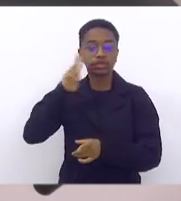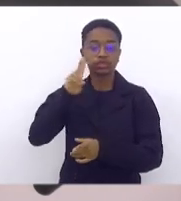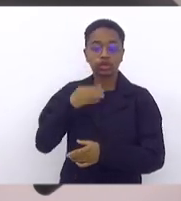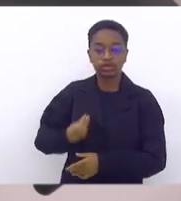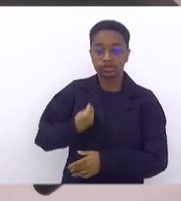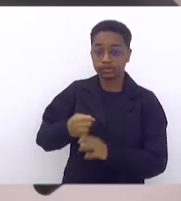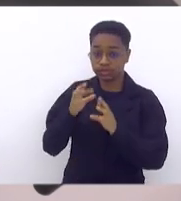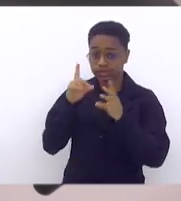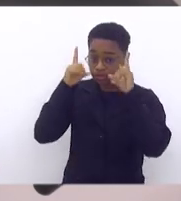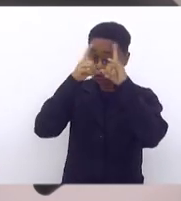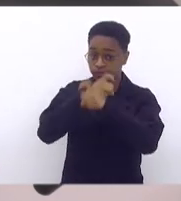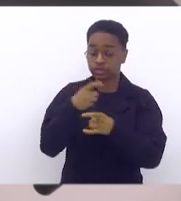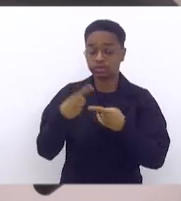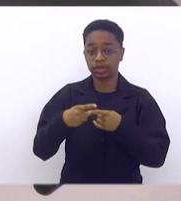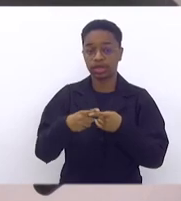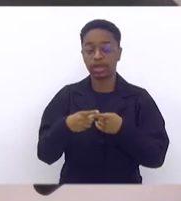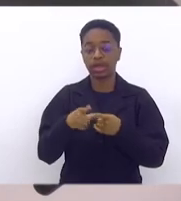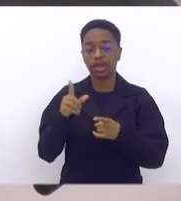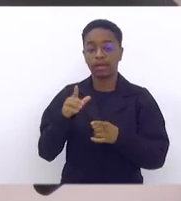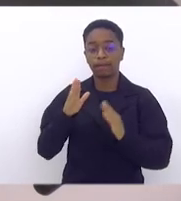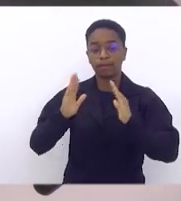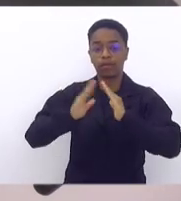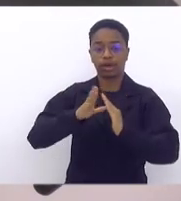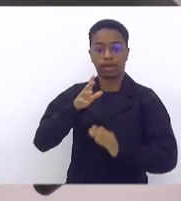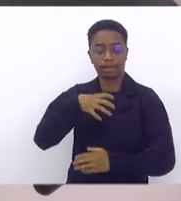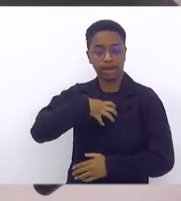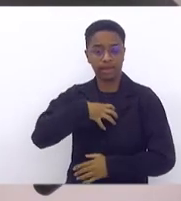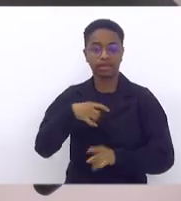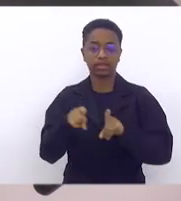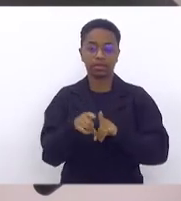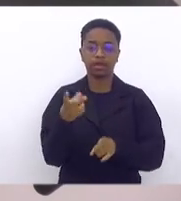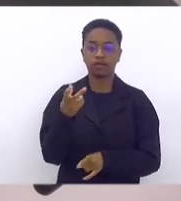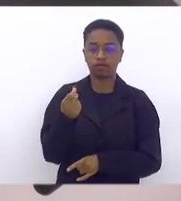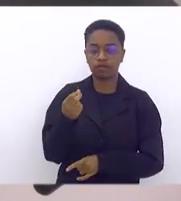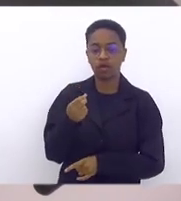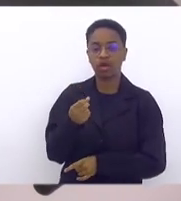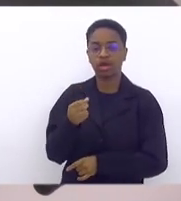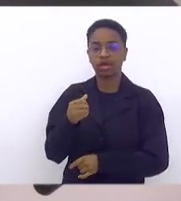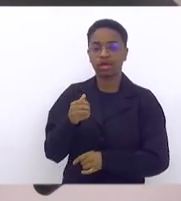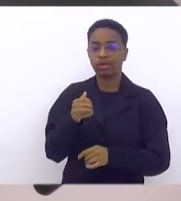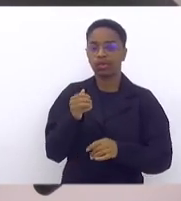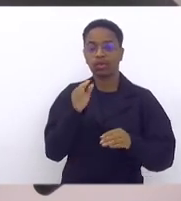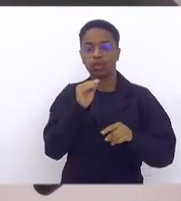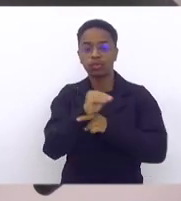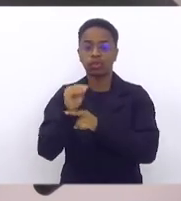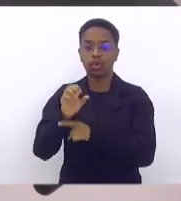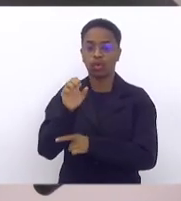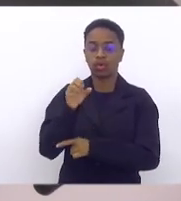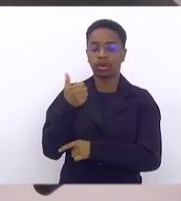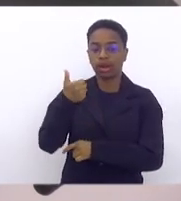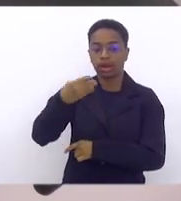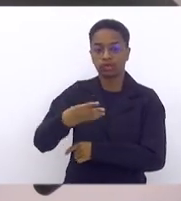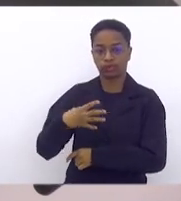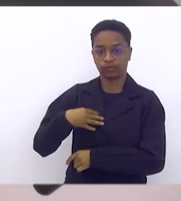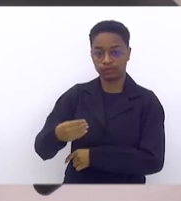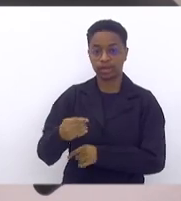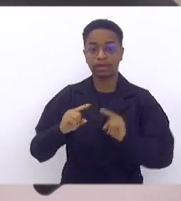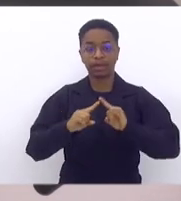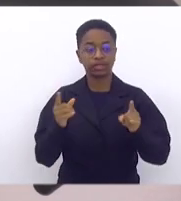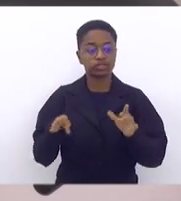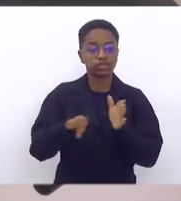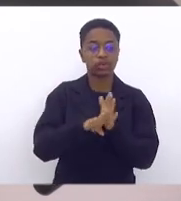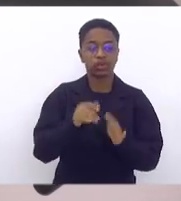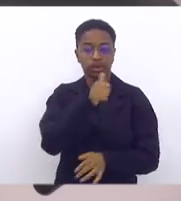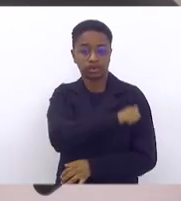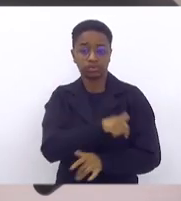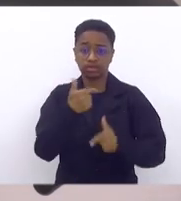muito difícil, que veio do interior da Bahia, avó analfabeta, que sustentou sozinha 14 filhos, chega no Rio de Janeiro, já trabalhou de tudo quanto